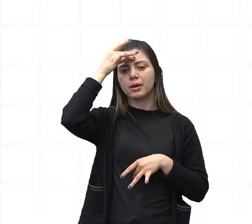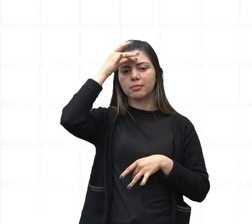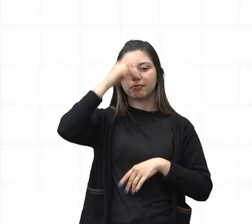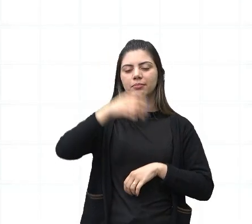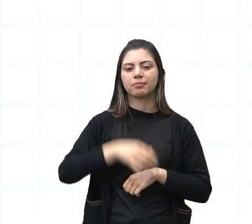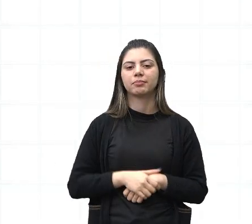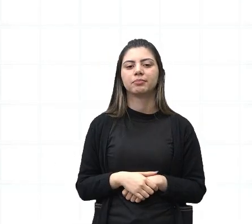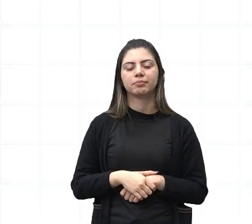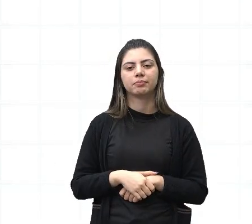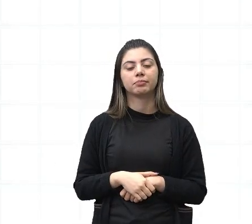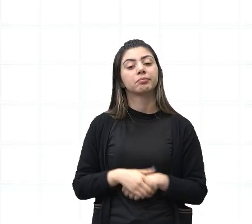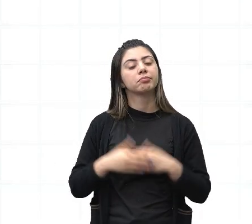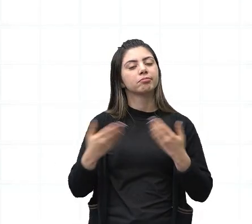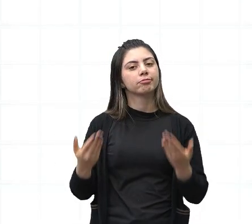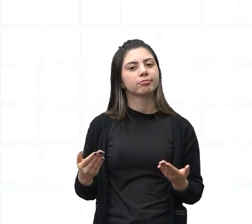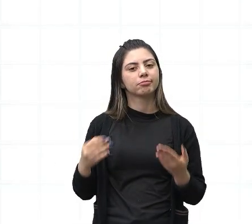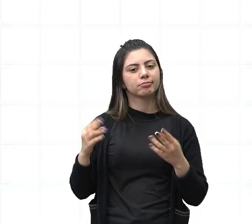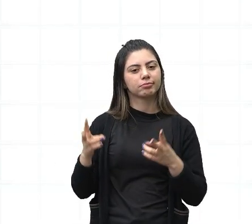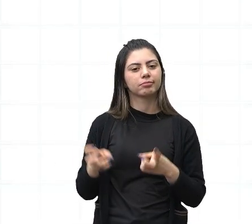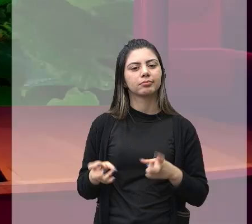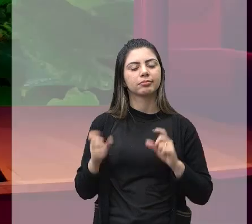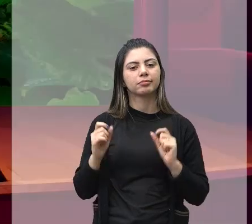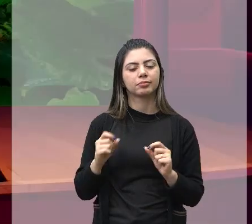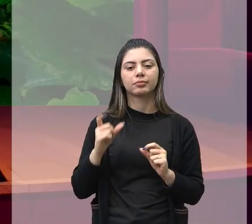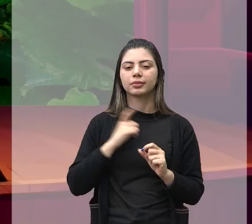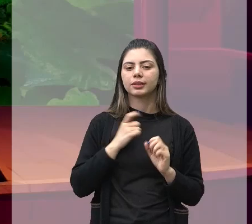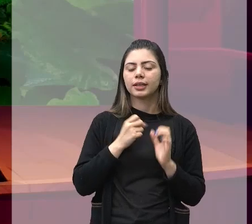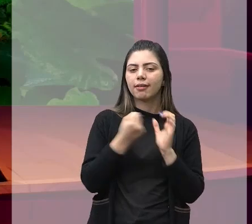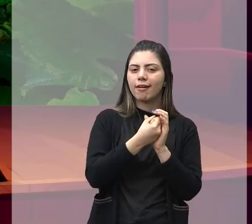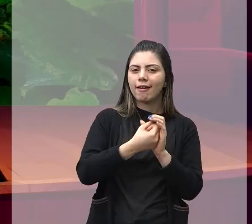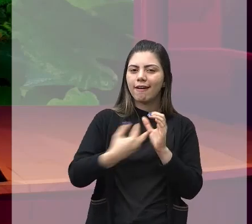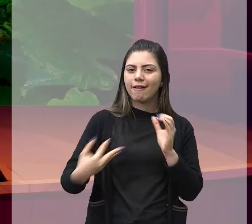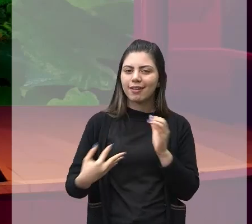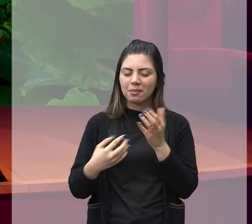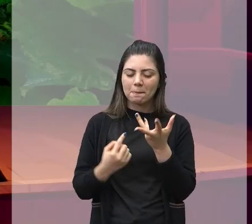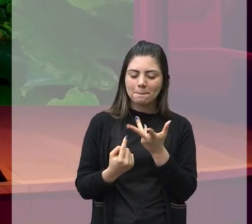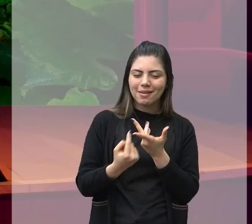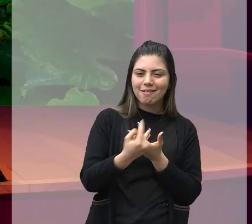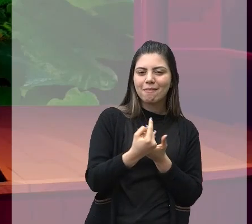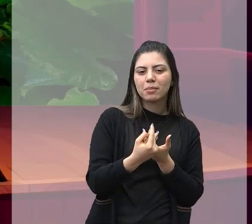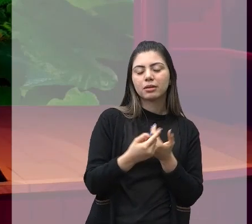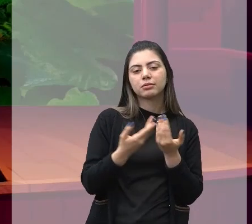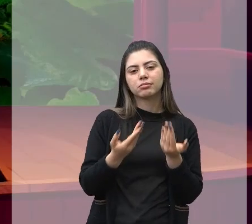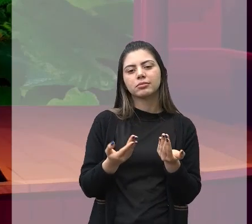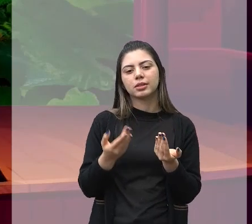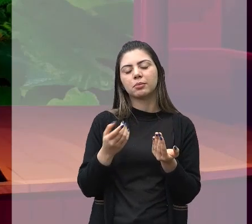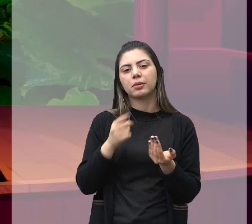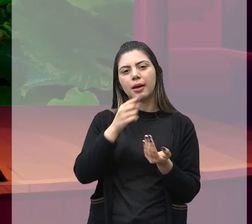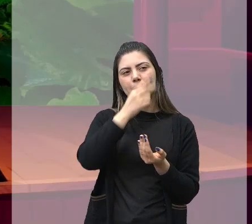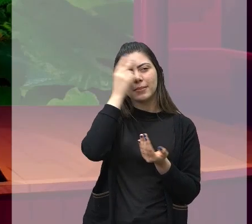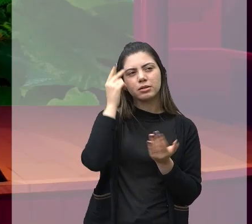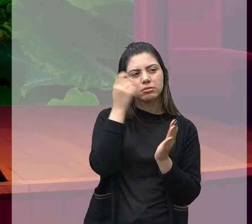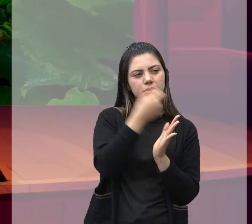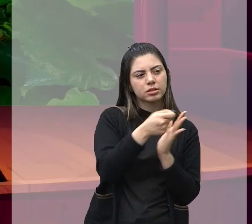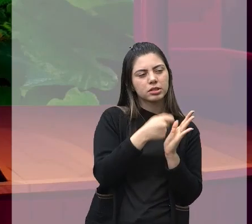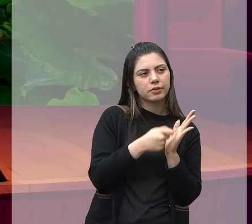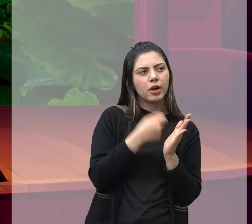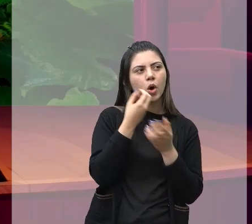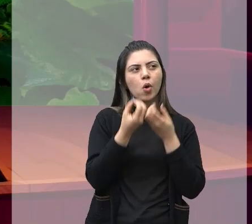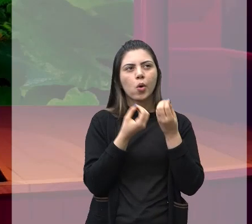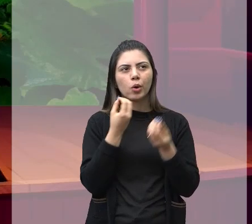ficcionais. Então, a gente tem essa caracterização, o dramaturgo ele vai pensar como